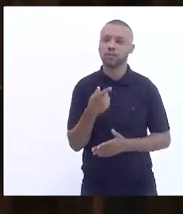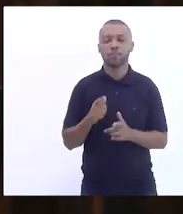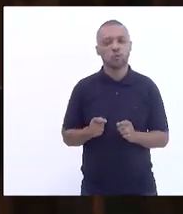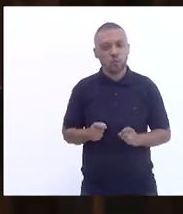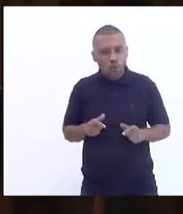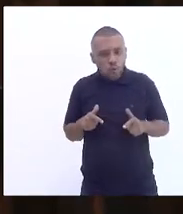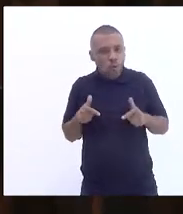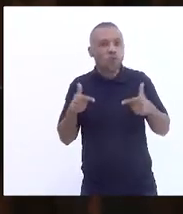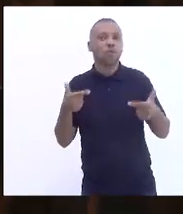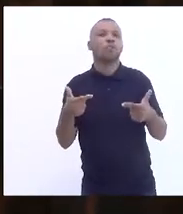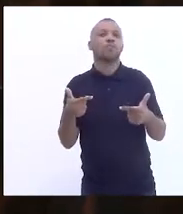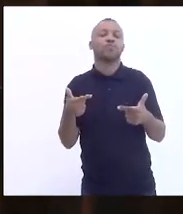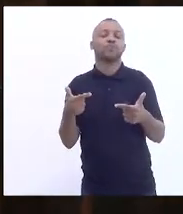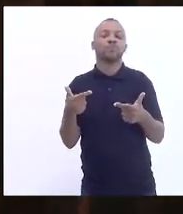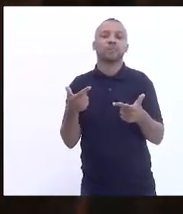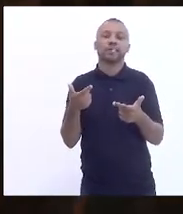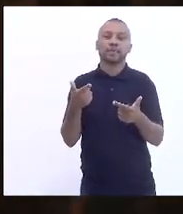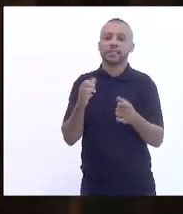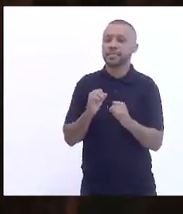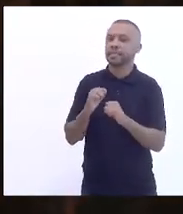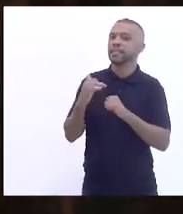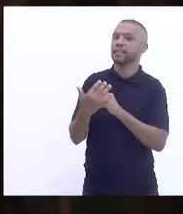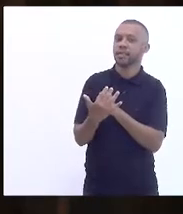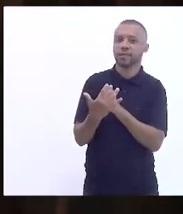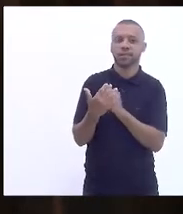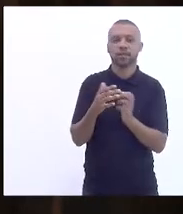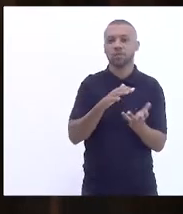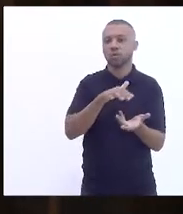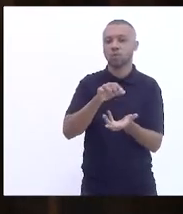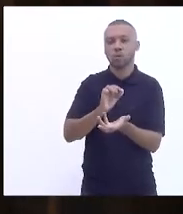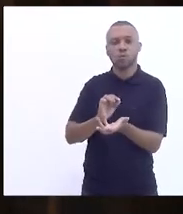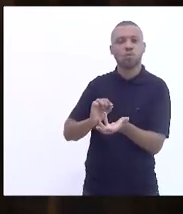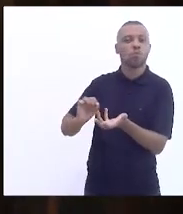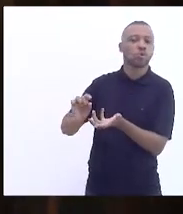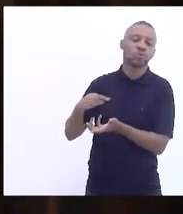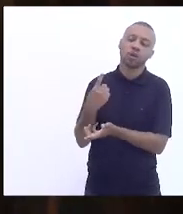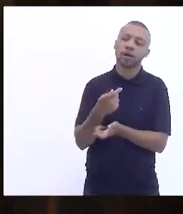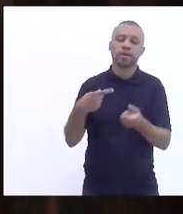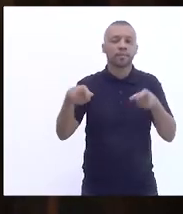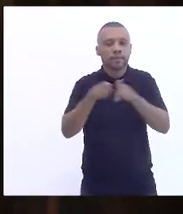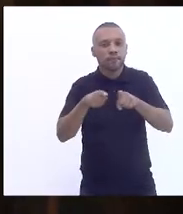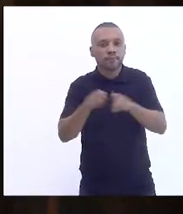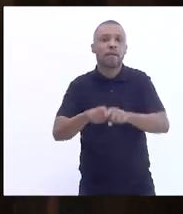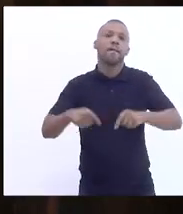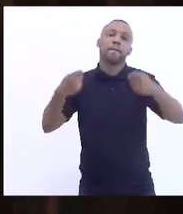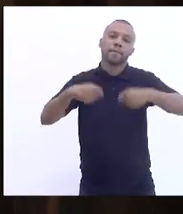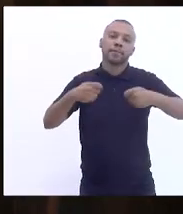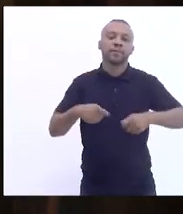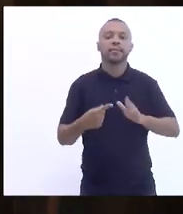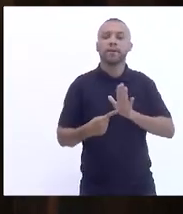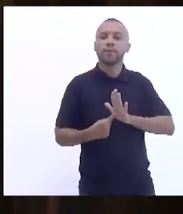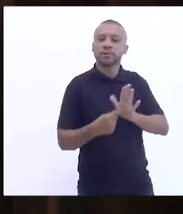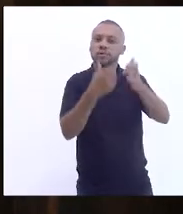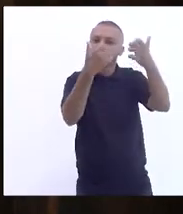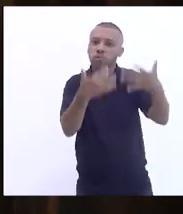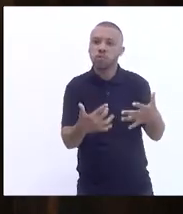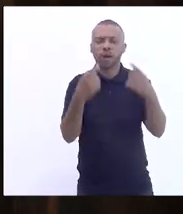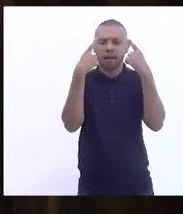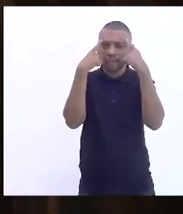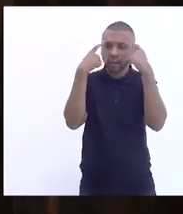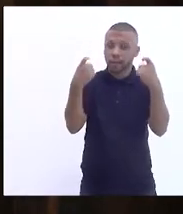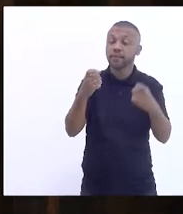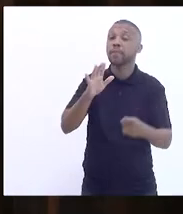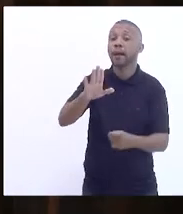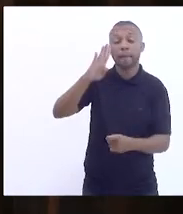enfrentamento na pela da covide então isso a gente precisa também tá faltando também a violência mas o